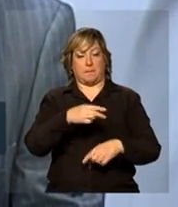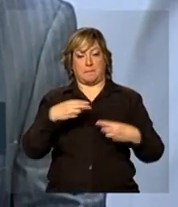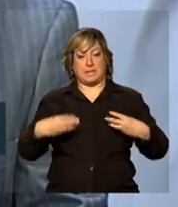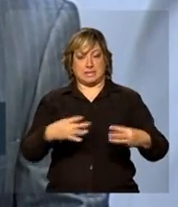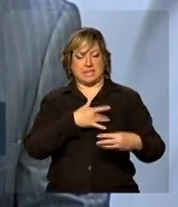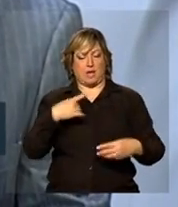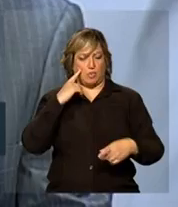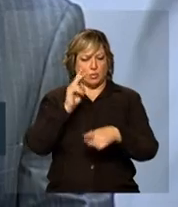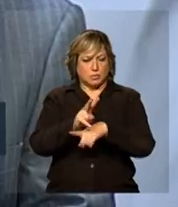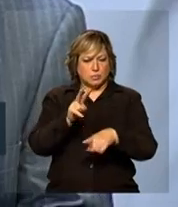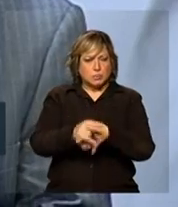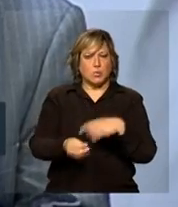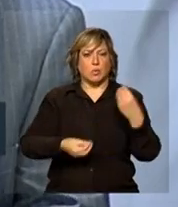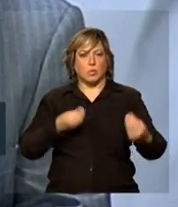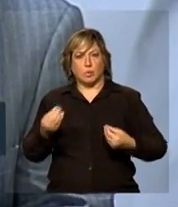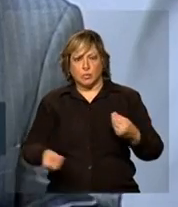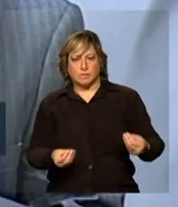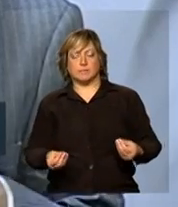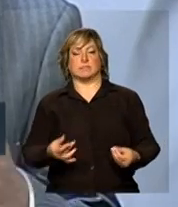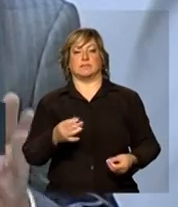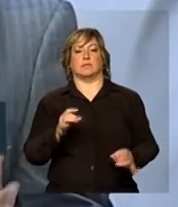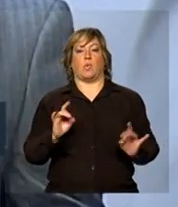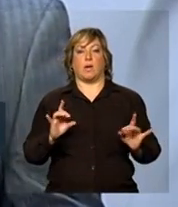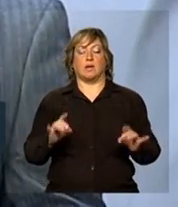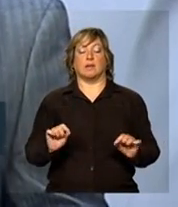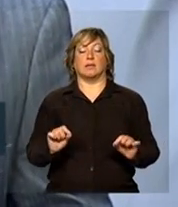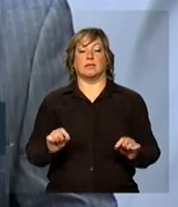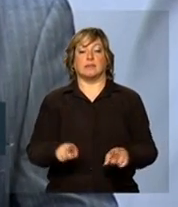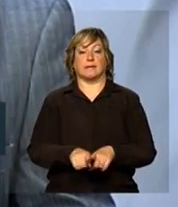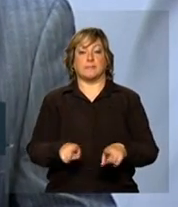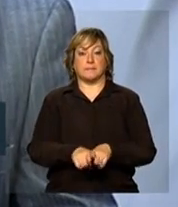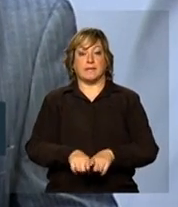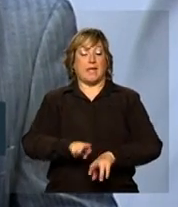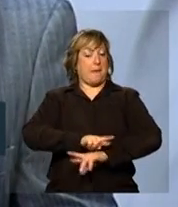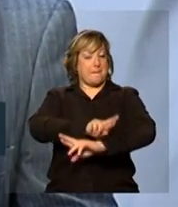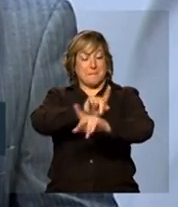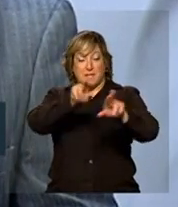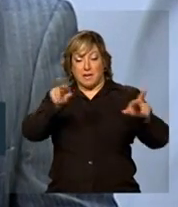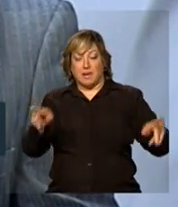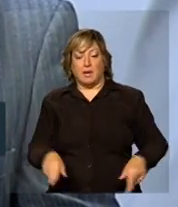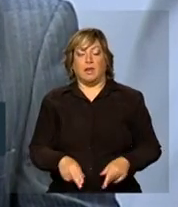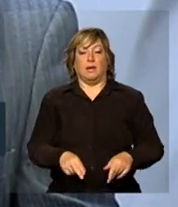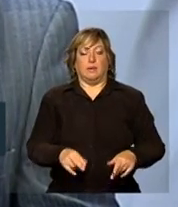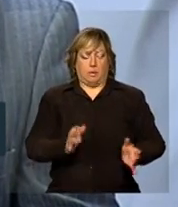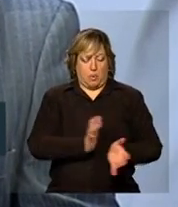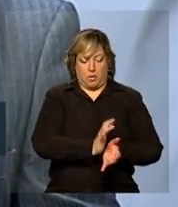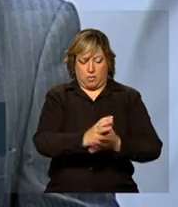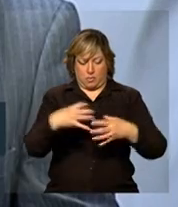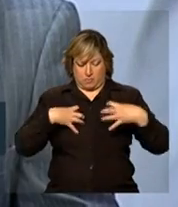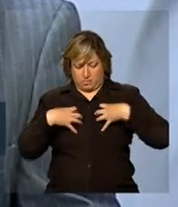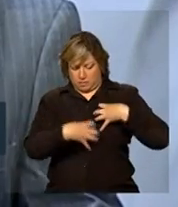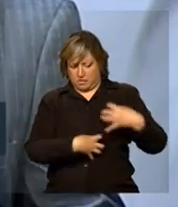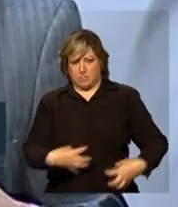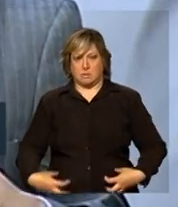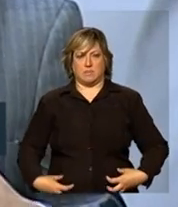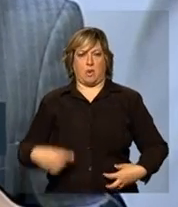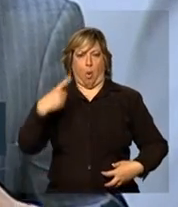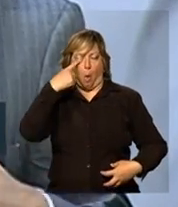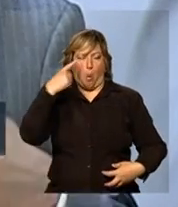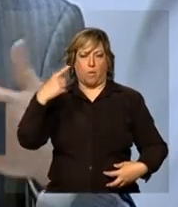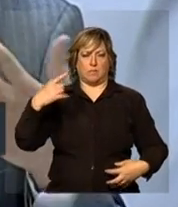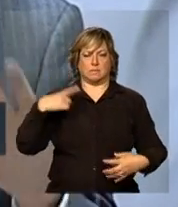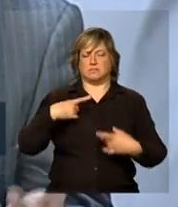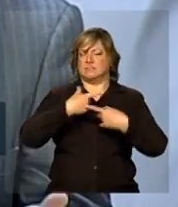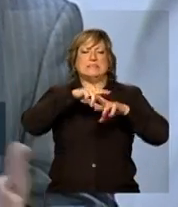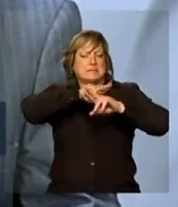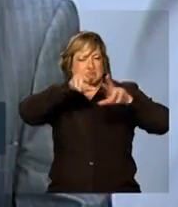Saúde. Quanto mais, a maior diversidade de órgãos transplantados, de transplantes que esse centro faça, ele